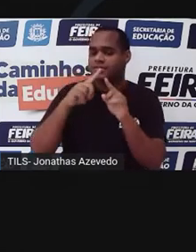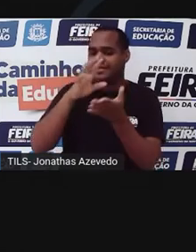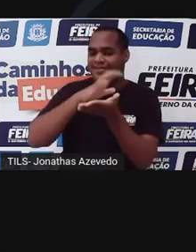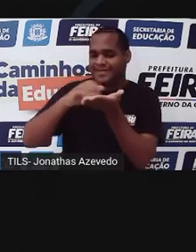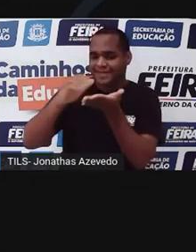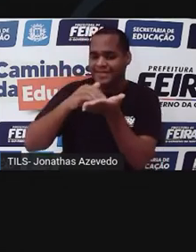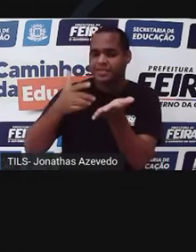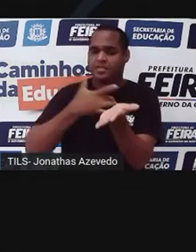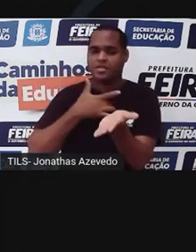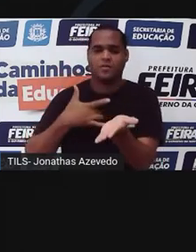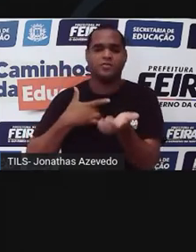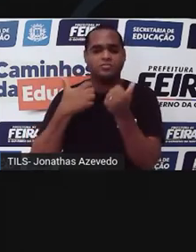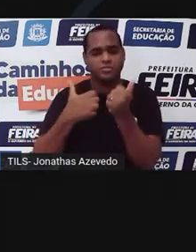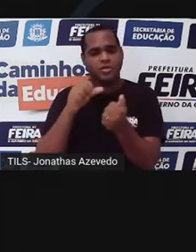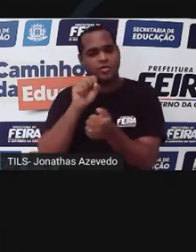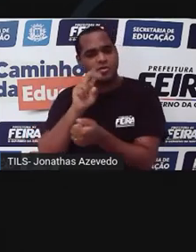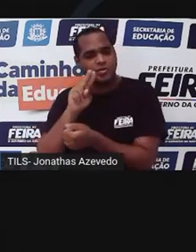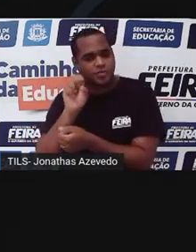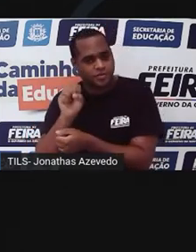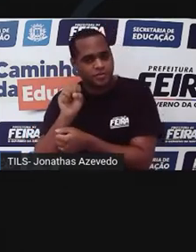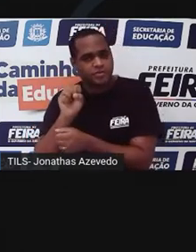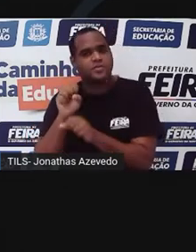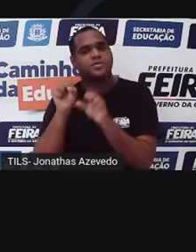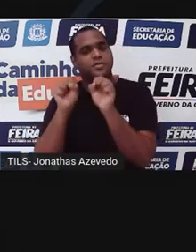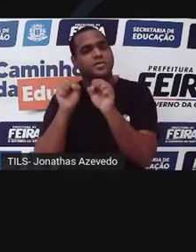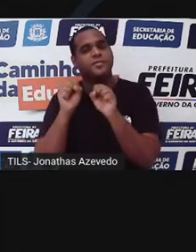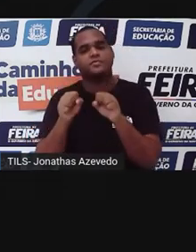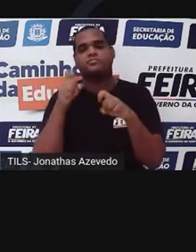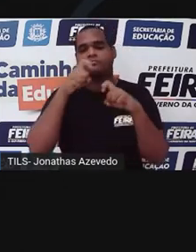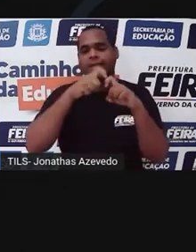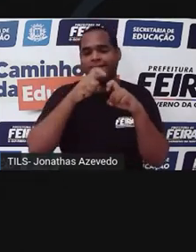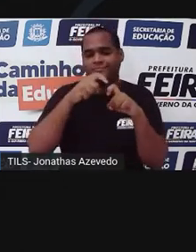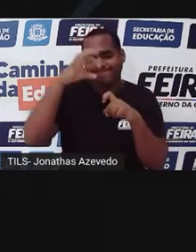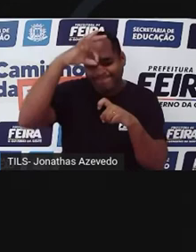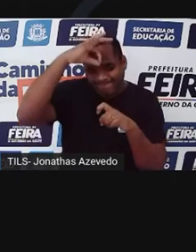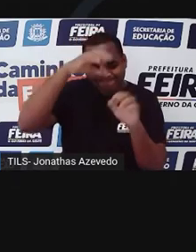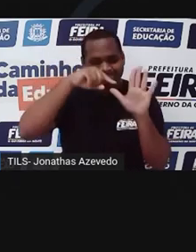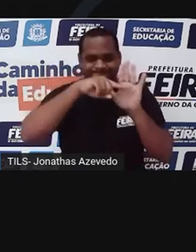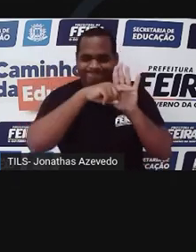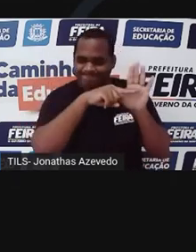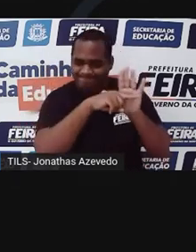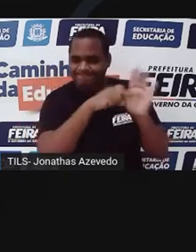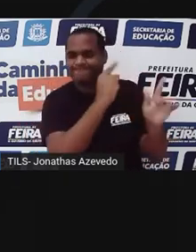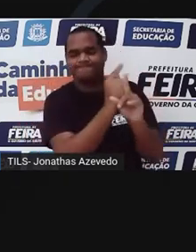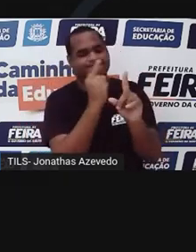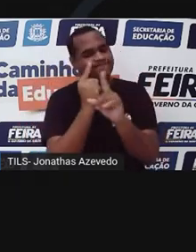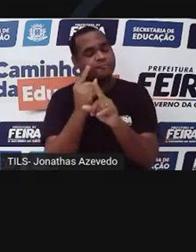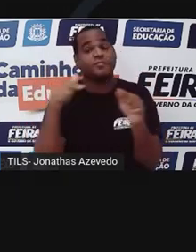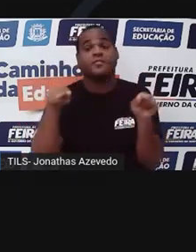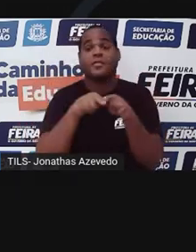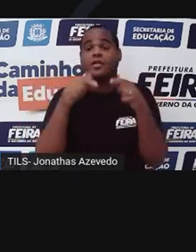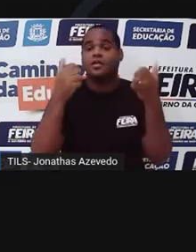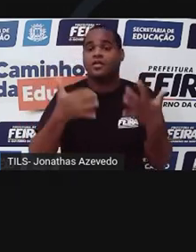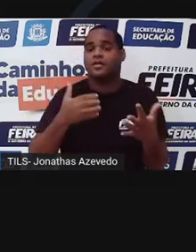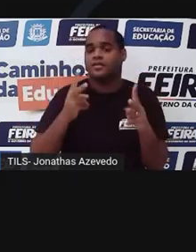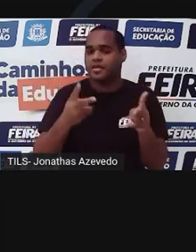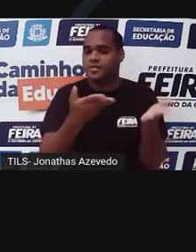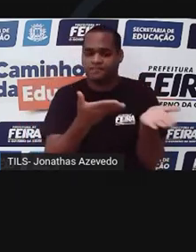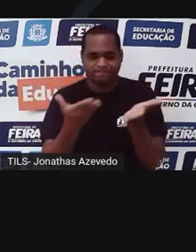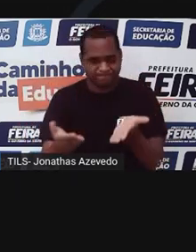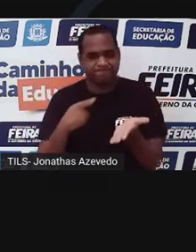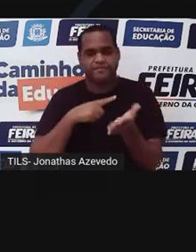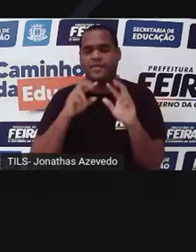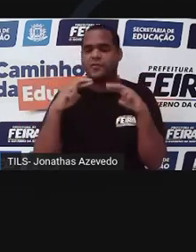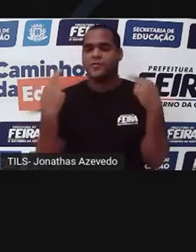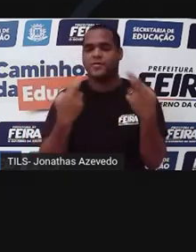Secretaria de Saúde e toda rede do SUS através de consulta ginecológica com médico e é sempre convidada a